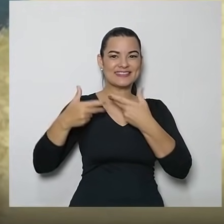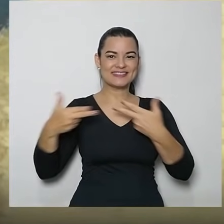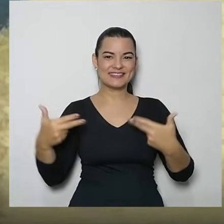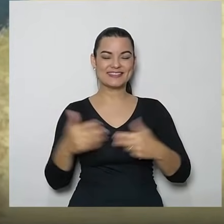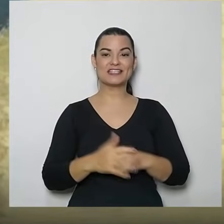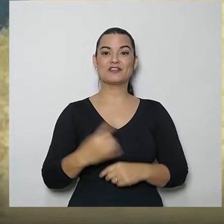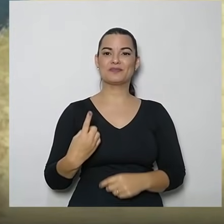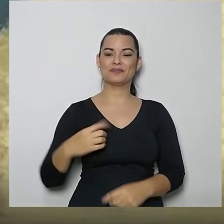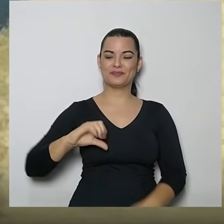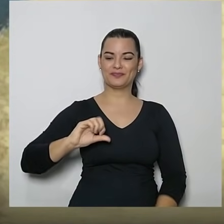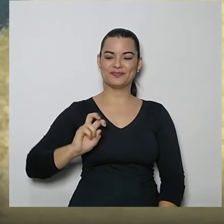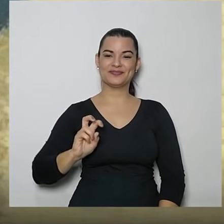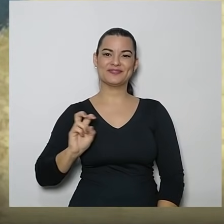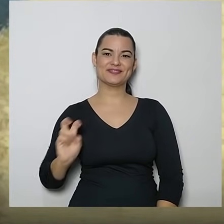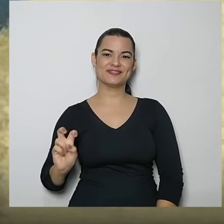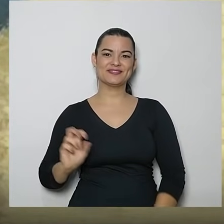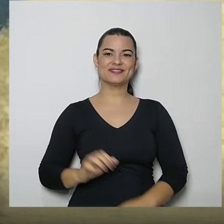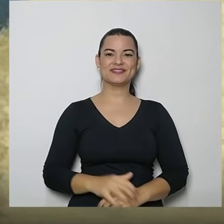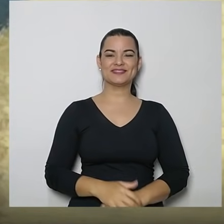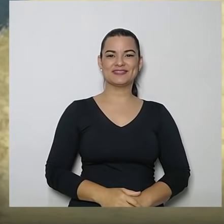1955.